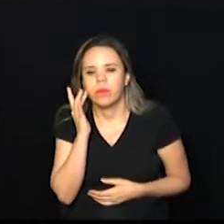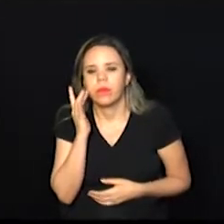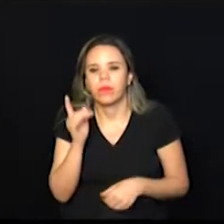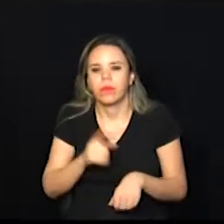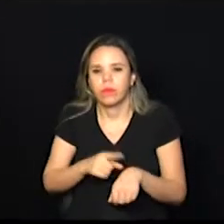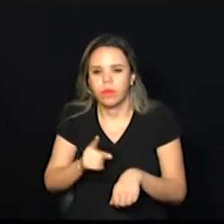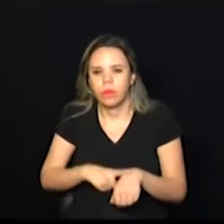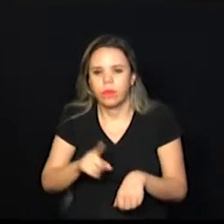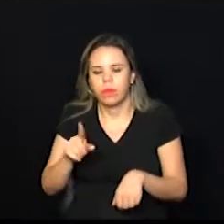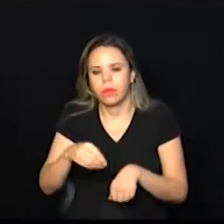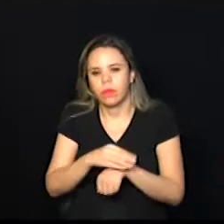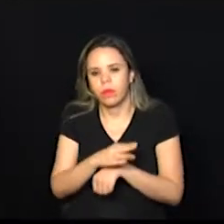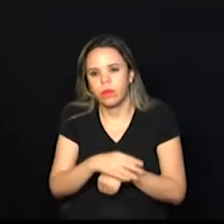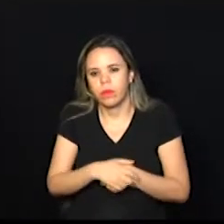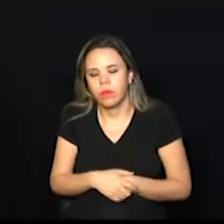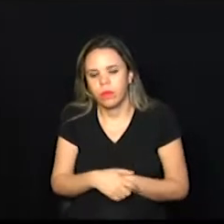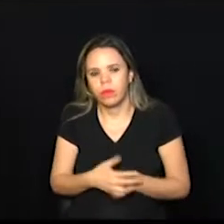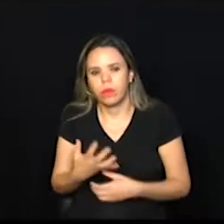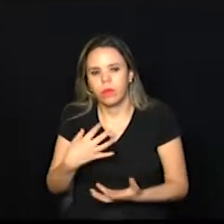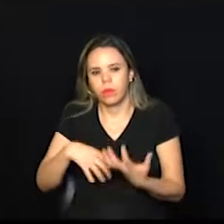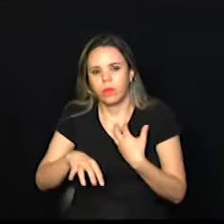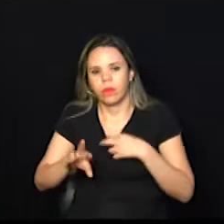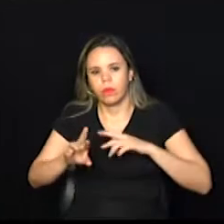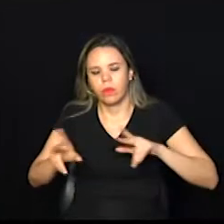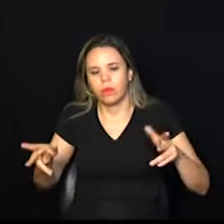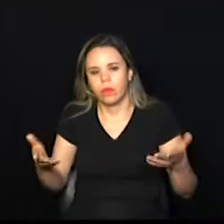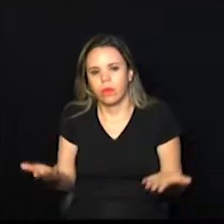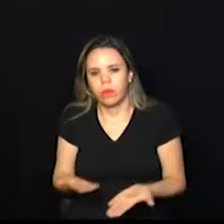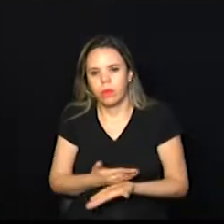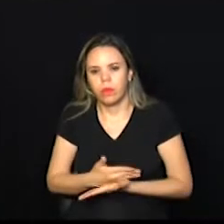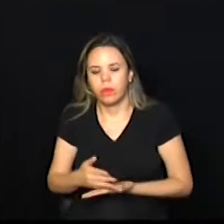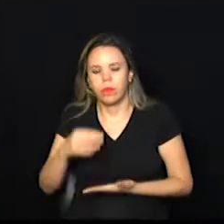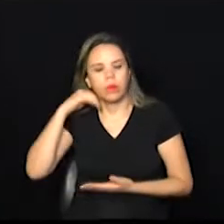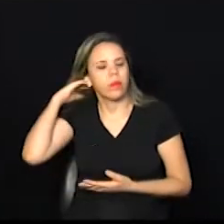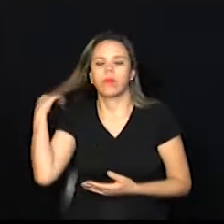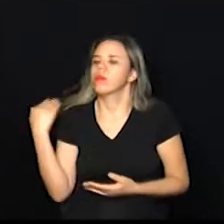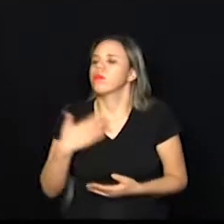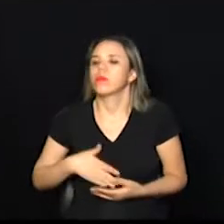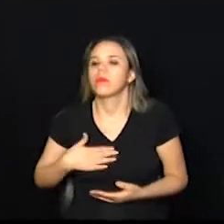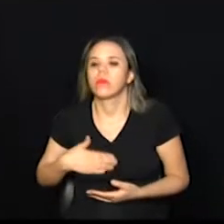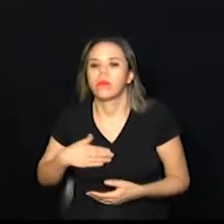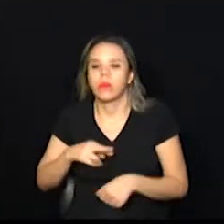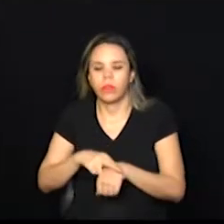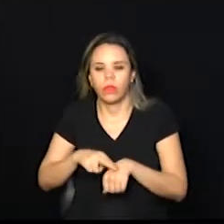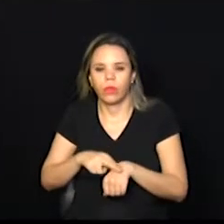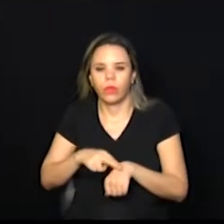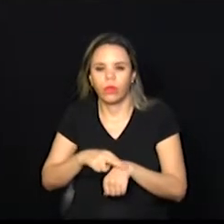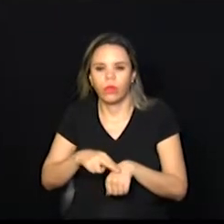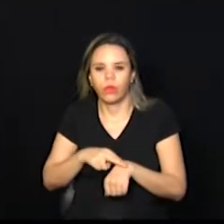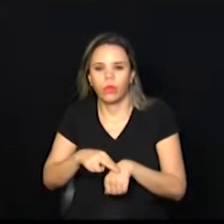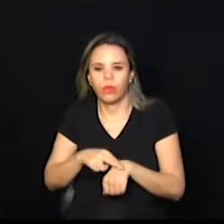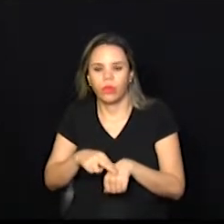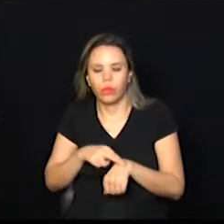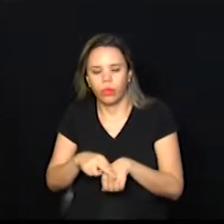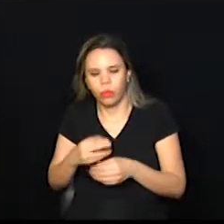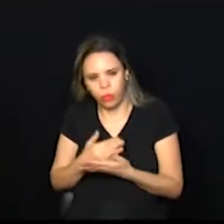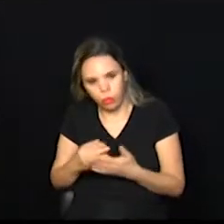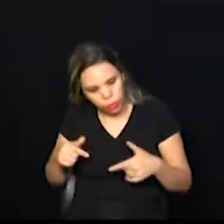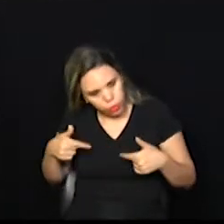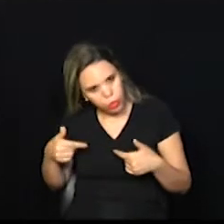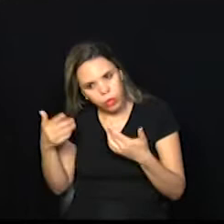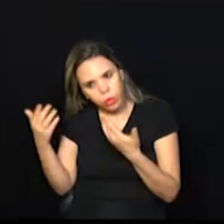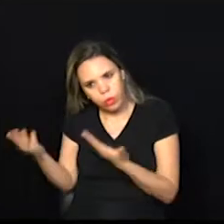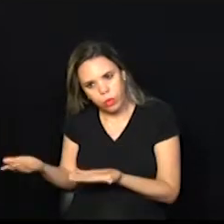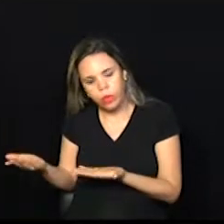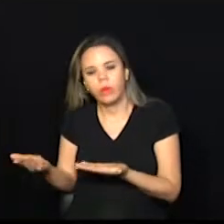momento, isso trouxe um olhar muito diferente. Nós começamos o Agosto Lilás com essa iniciativa.